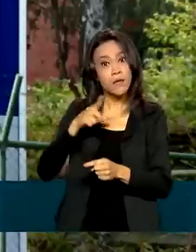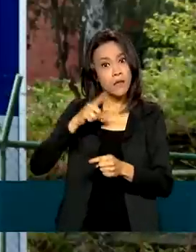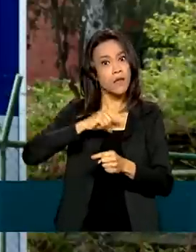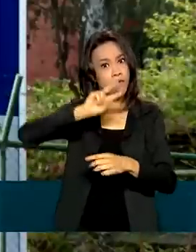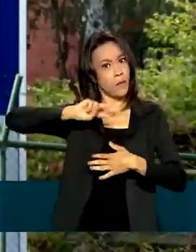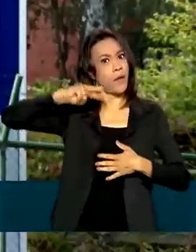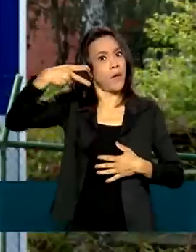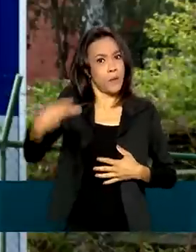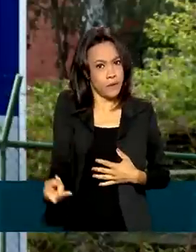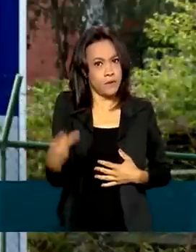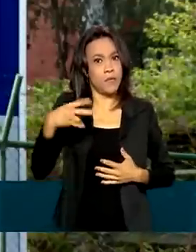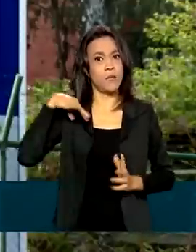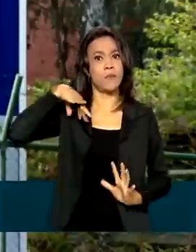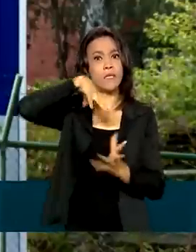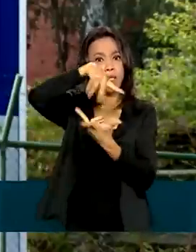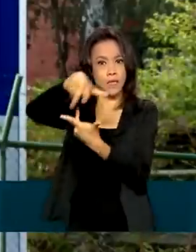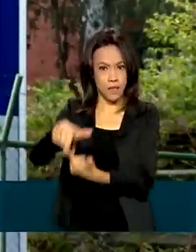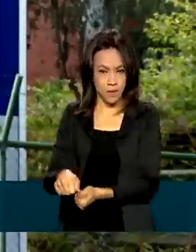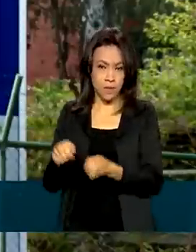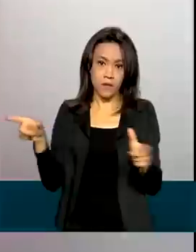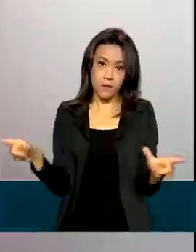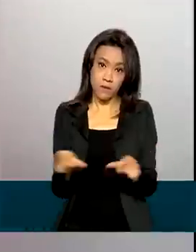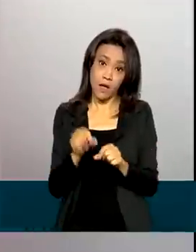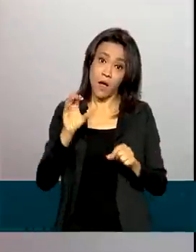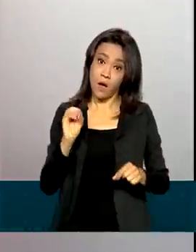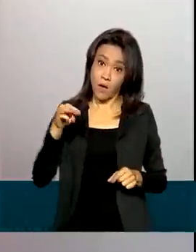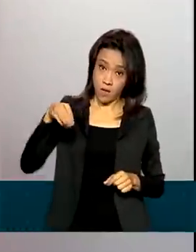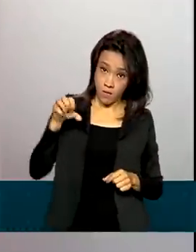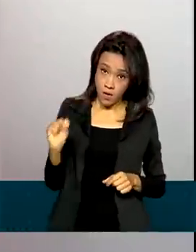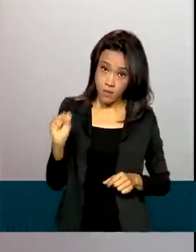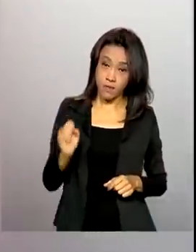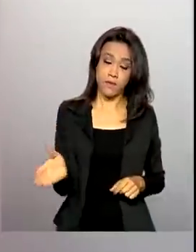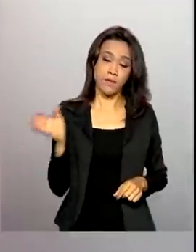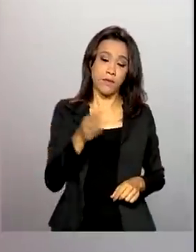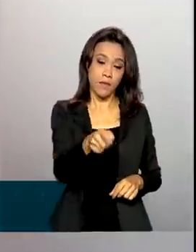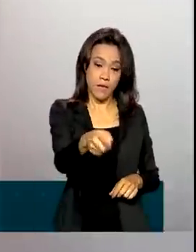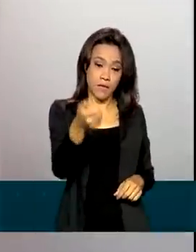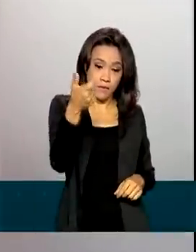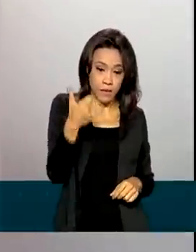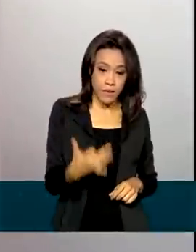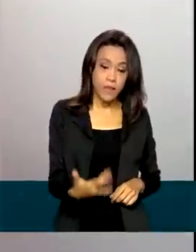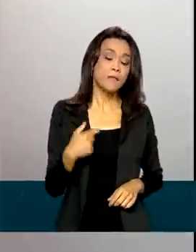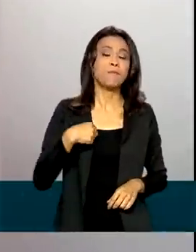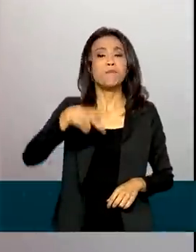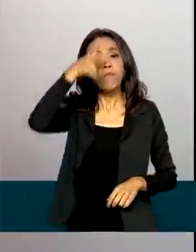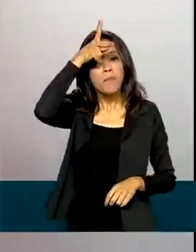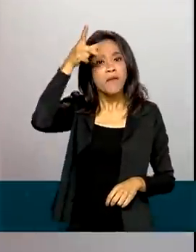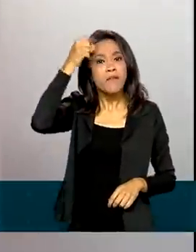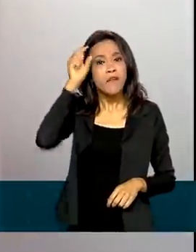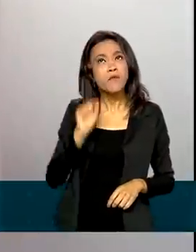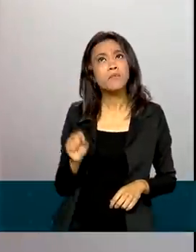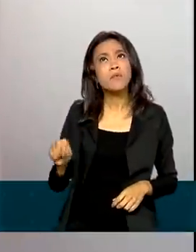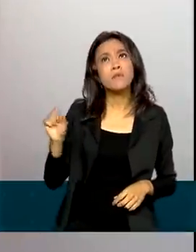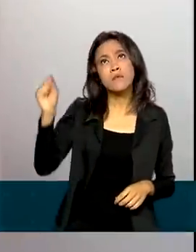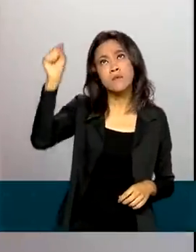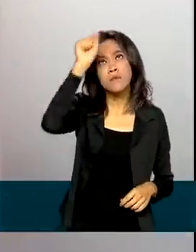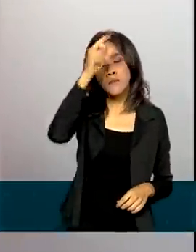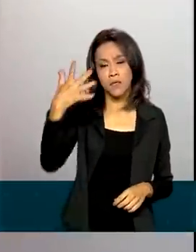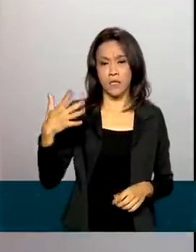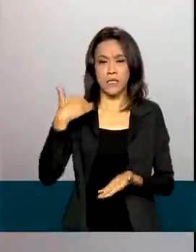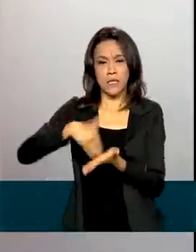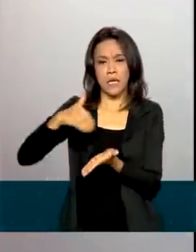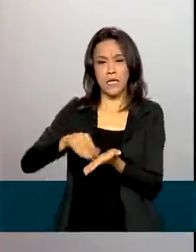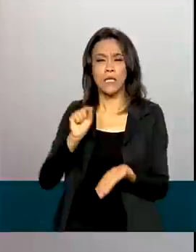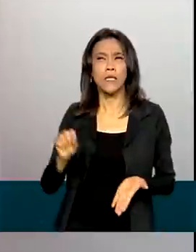internacional da Organização Mundial da Saúde. Visa induzir que os prefeitos e os secretários, seja de saúde, de educação,